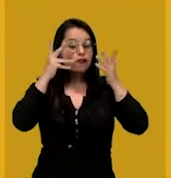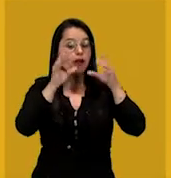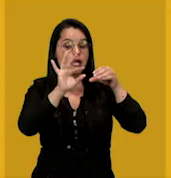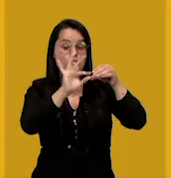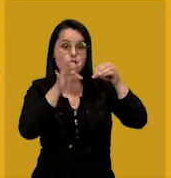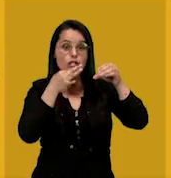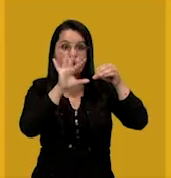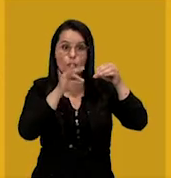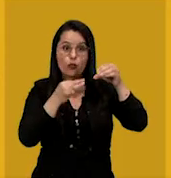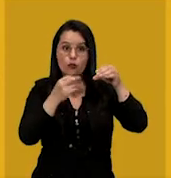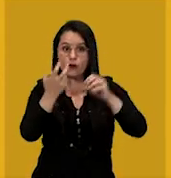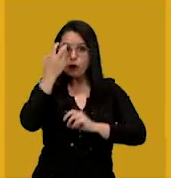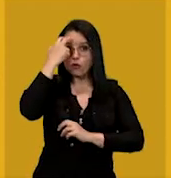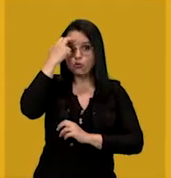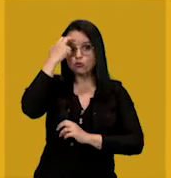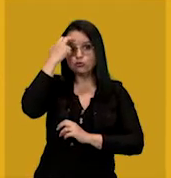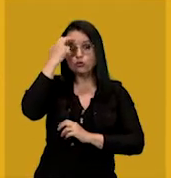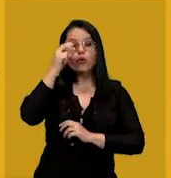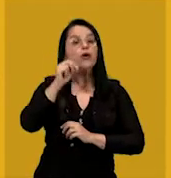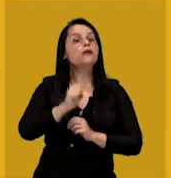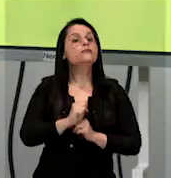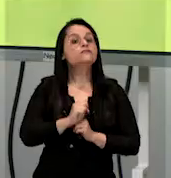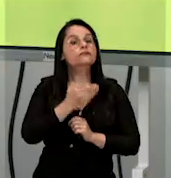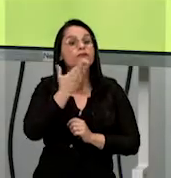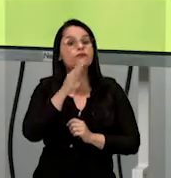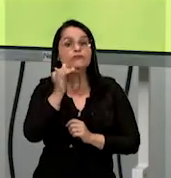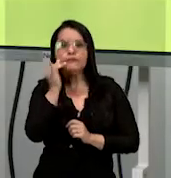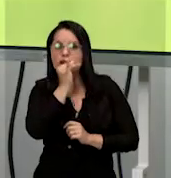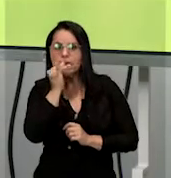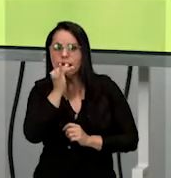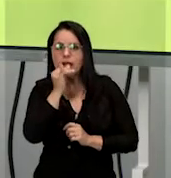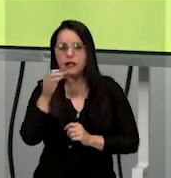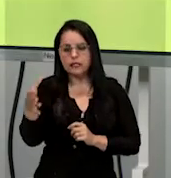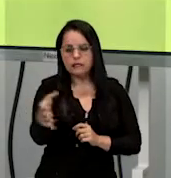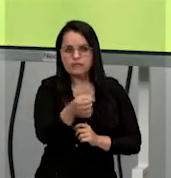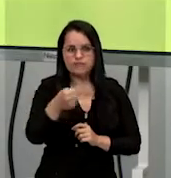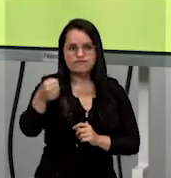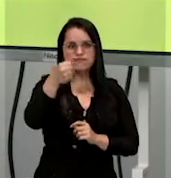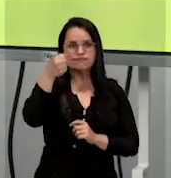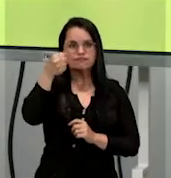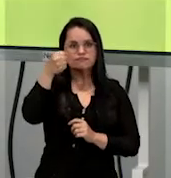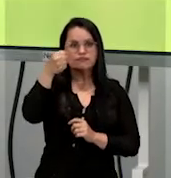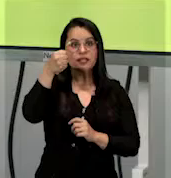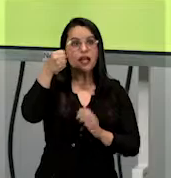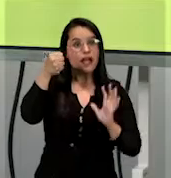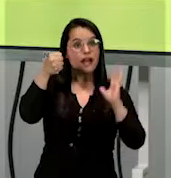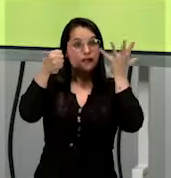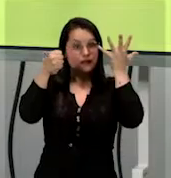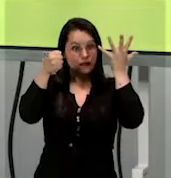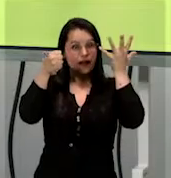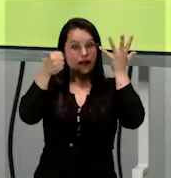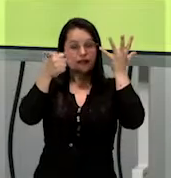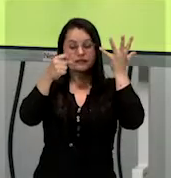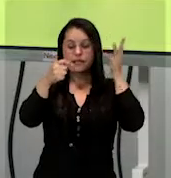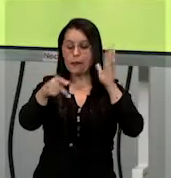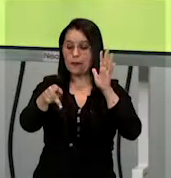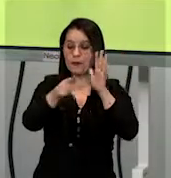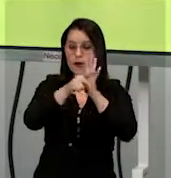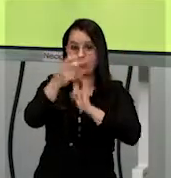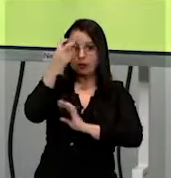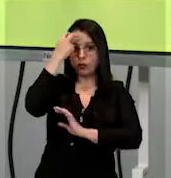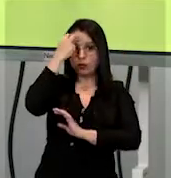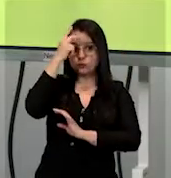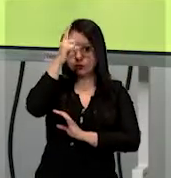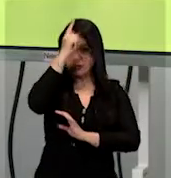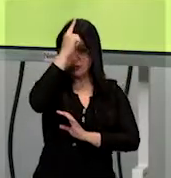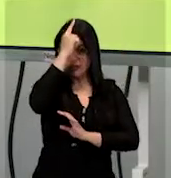cultura italiana e o Oktoberfest representa a cultura dos alemães, a festa da cerveja, que é realizada sempre no mês de